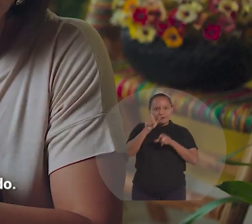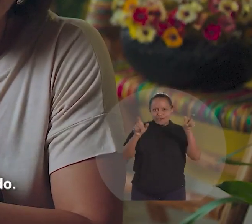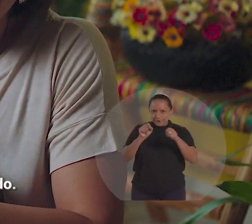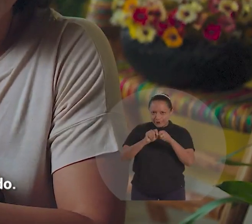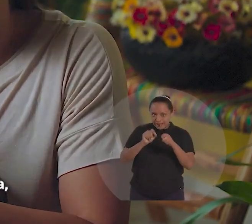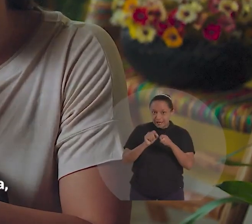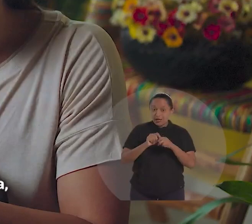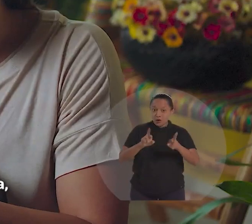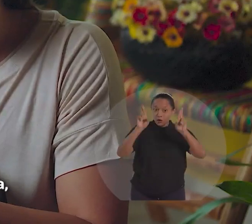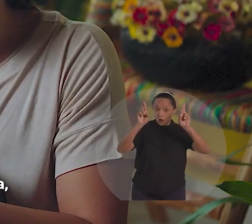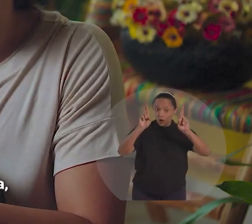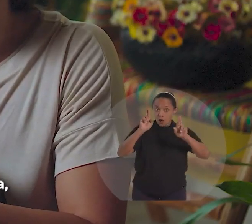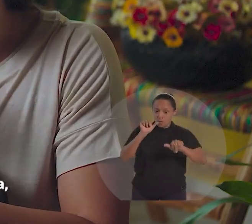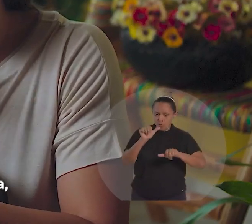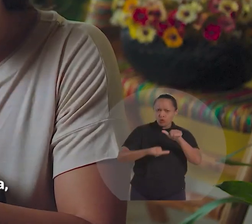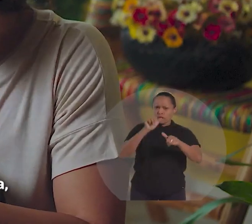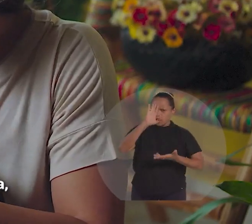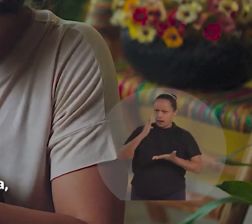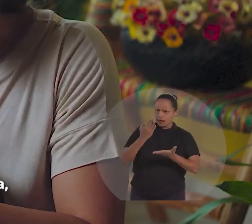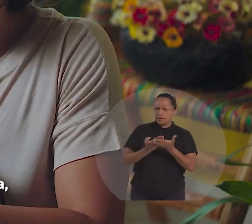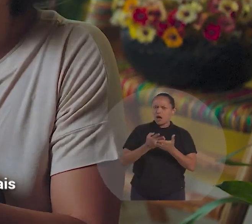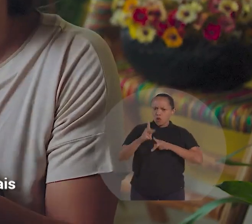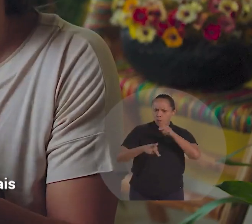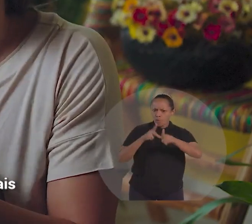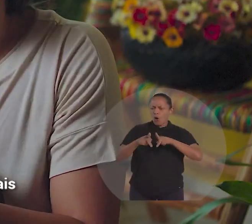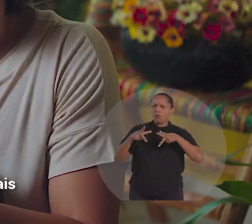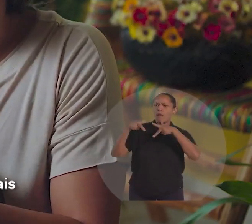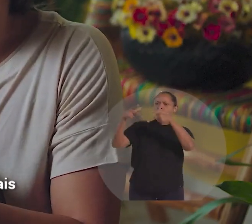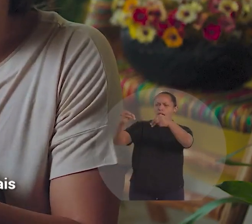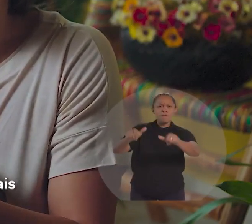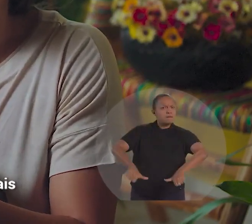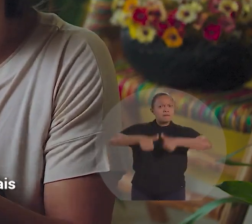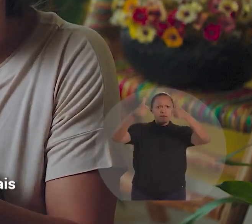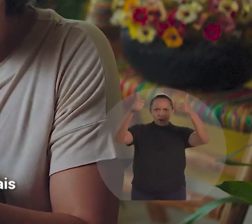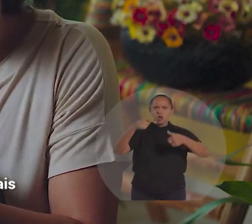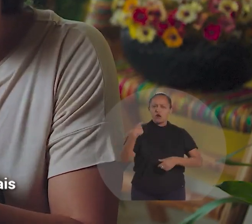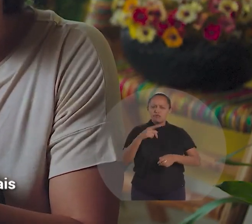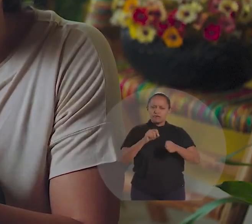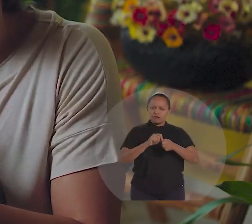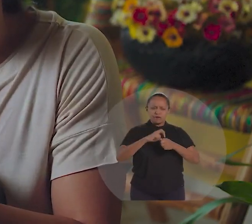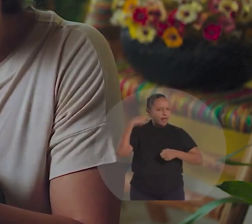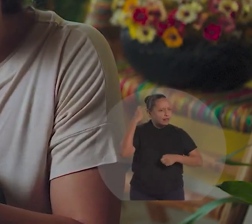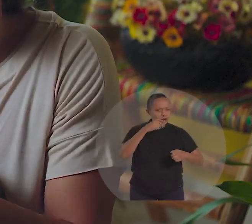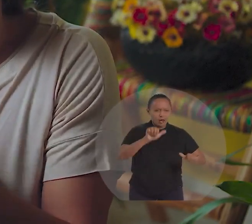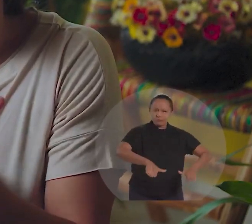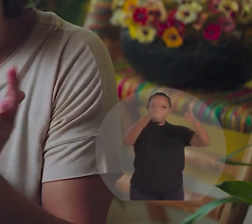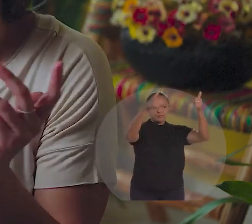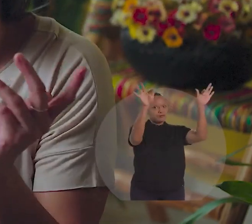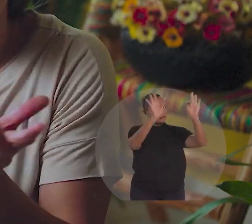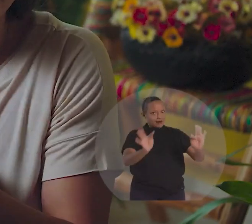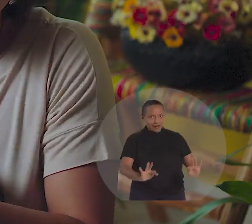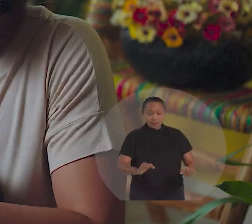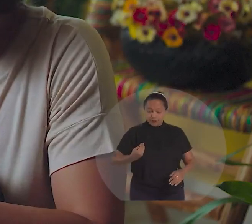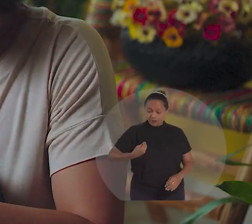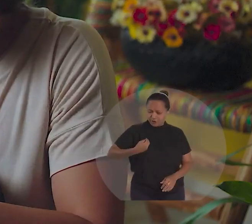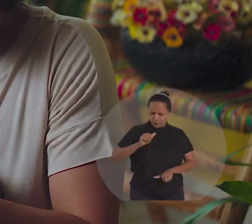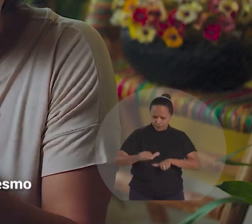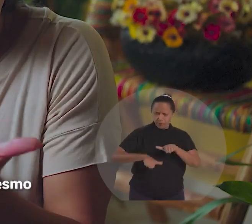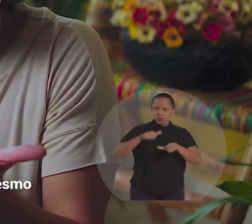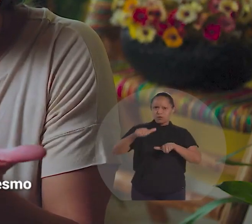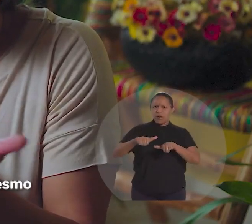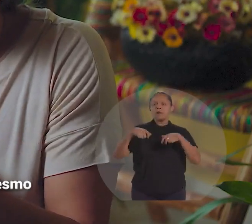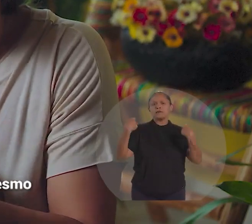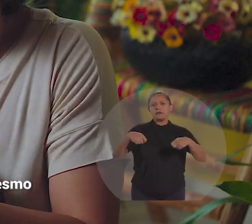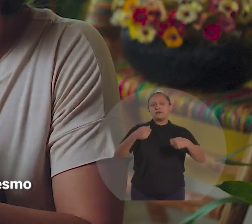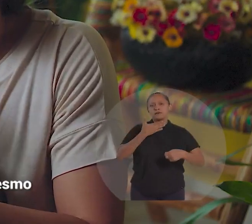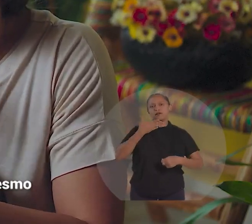estão fazendo. E é com esse espírito de mudança, de acreditar que o povo merece mais, que a gente vai fazer a cidade mais feliz. Pra